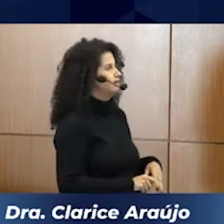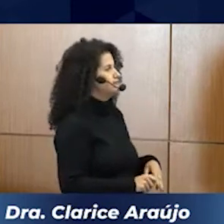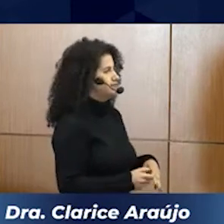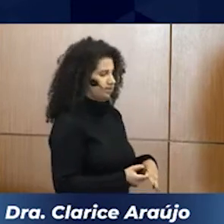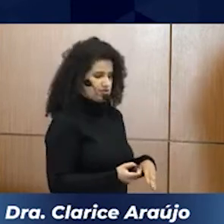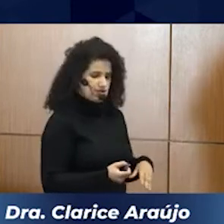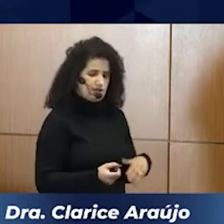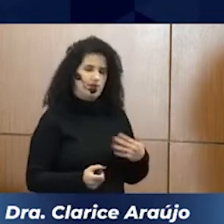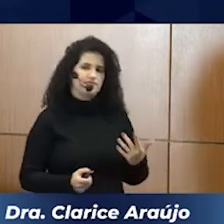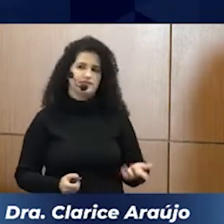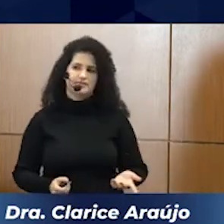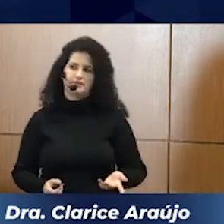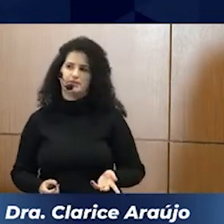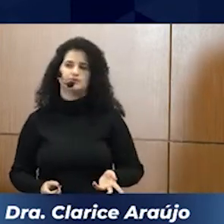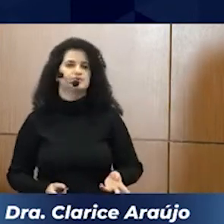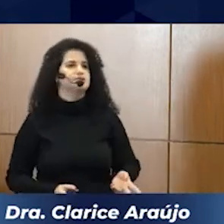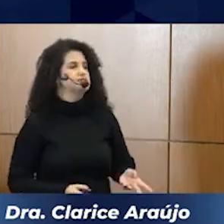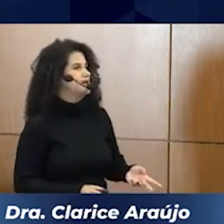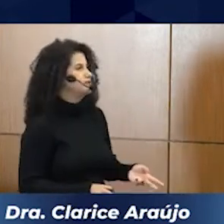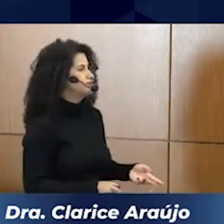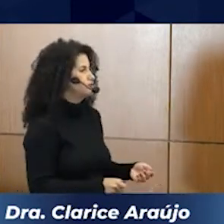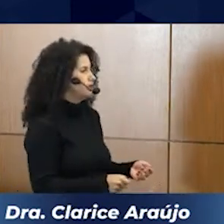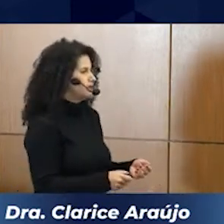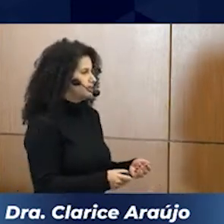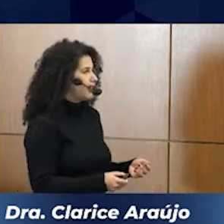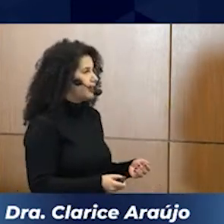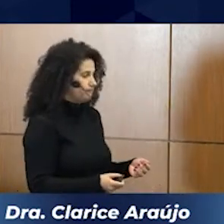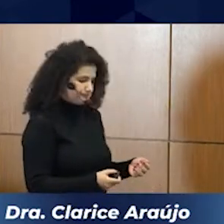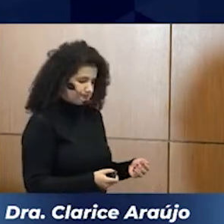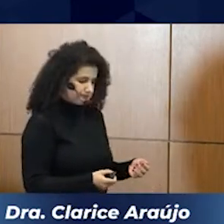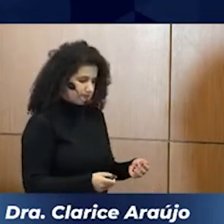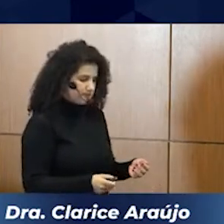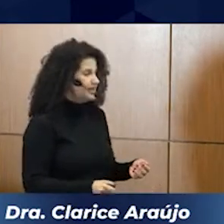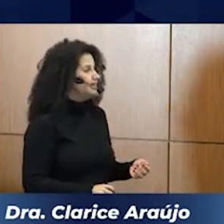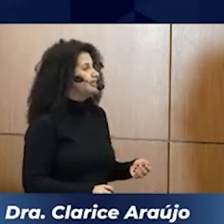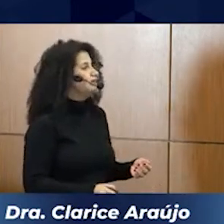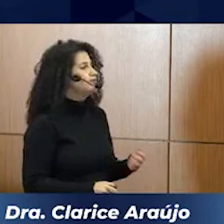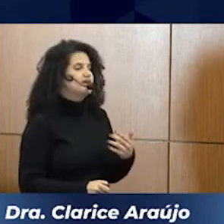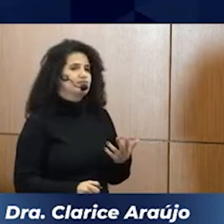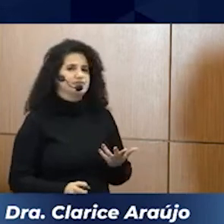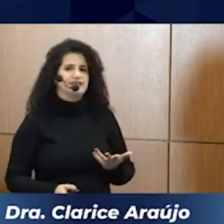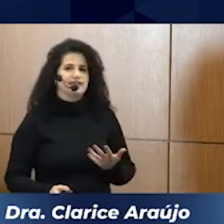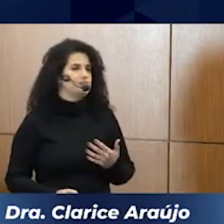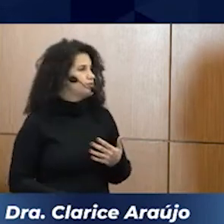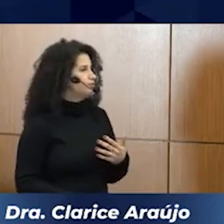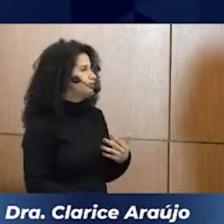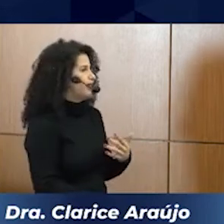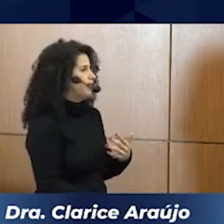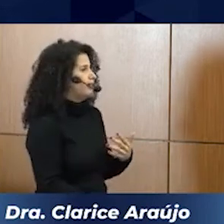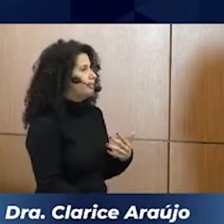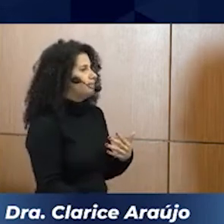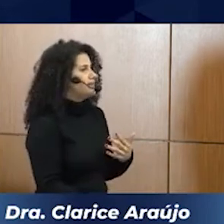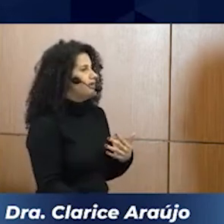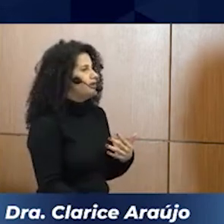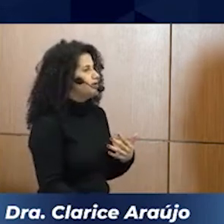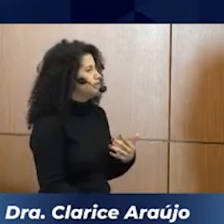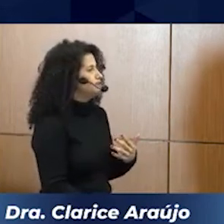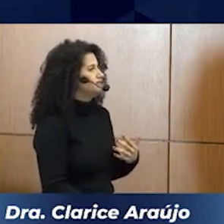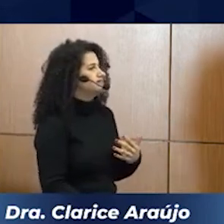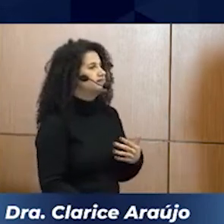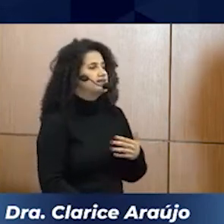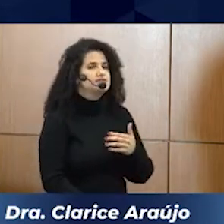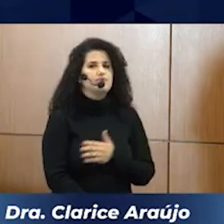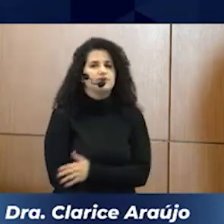baseadas, né, em evidência, já tem uma evidência mais consistente. Tá? E o que, que você tem que procurar? Pela